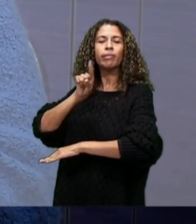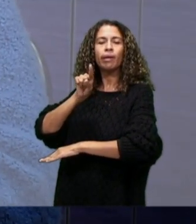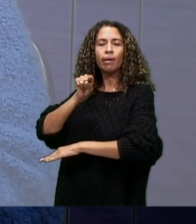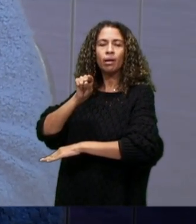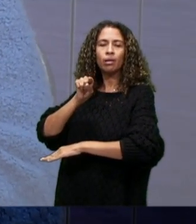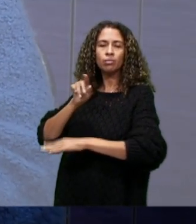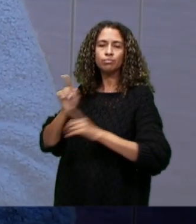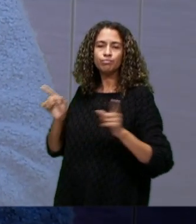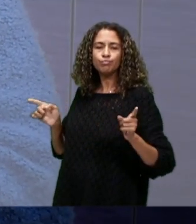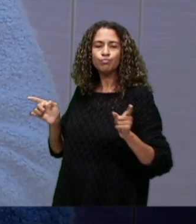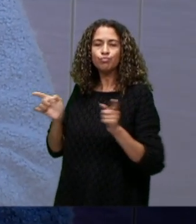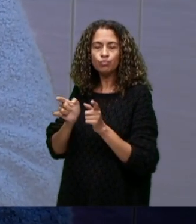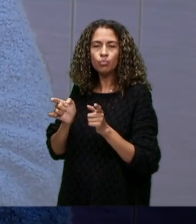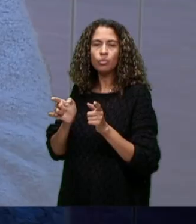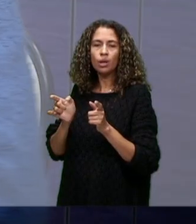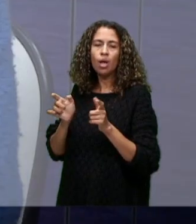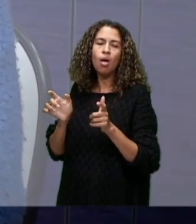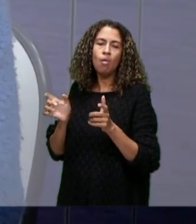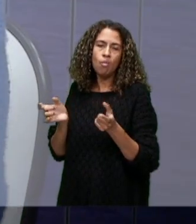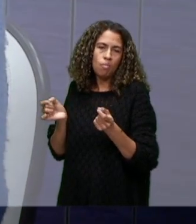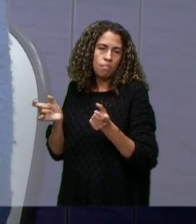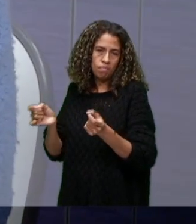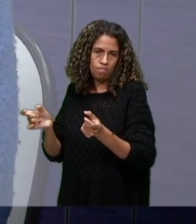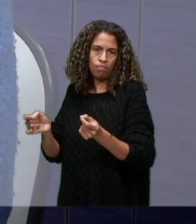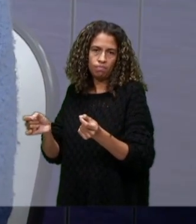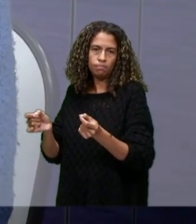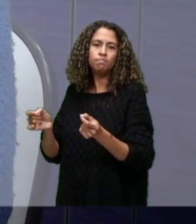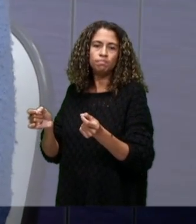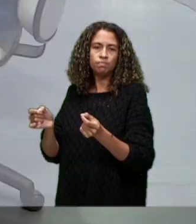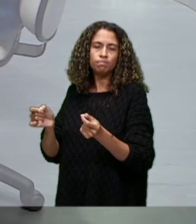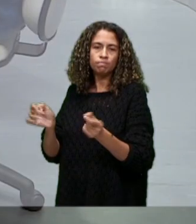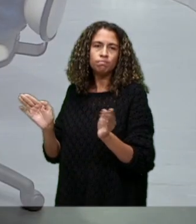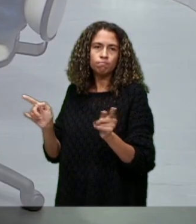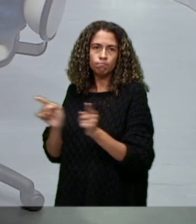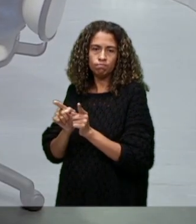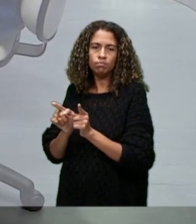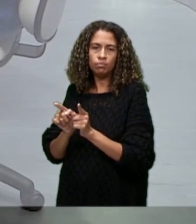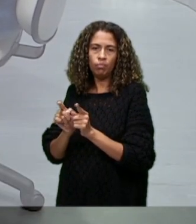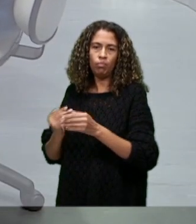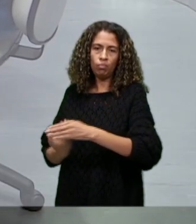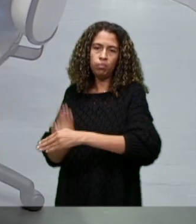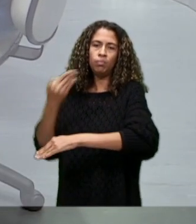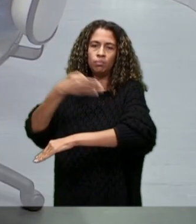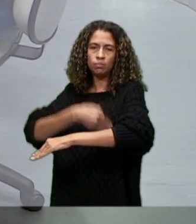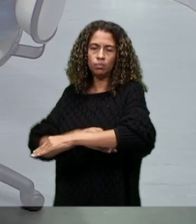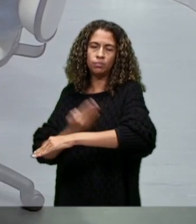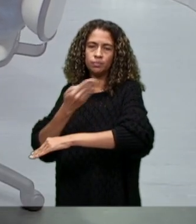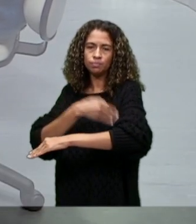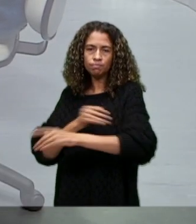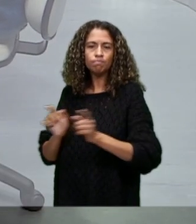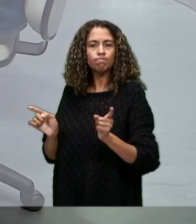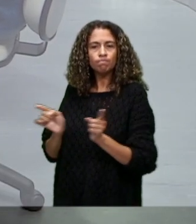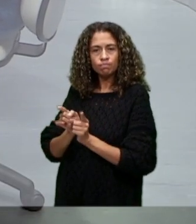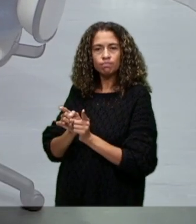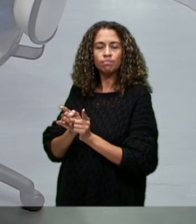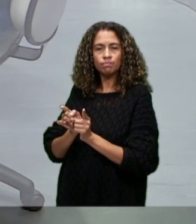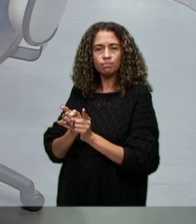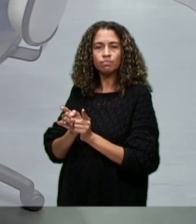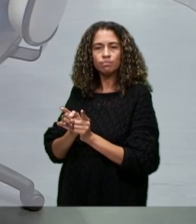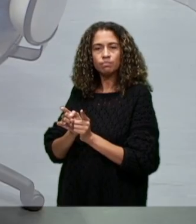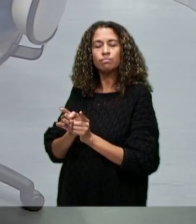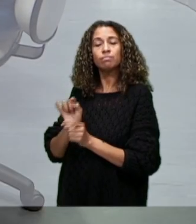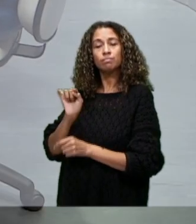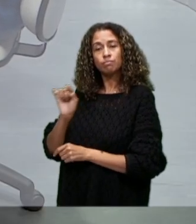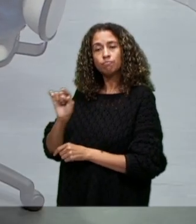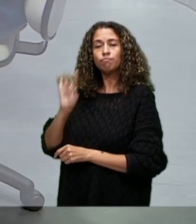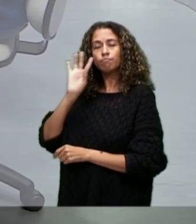pequeno cetáceo, né? Menorzinho. Um golfinho em miniatura. Isso, e que tem uma distribuição bem pequena, assim, então só